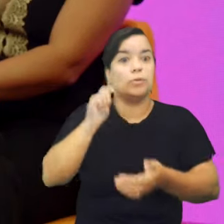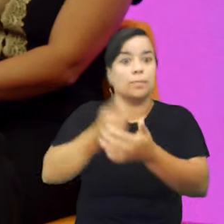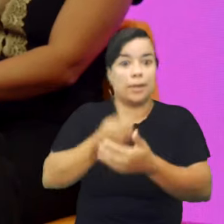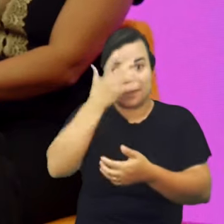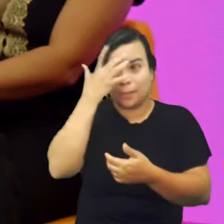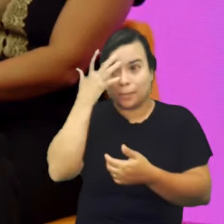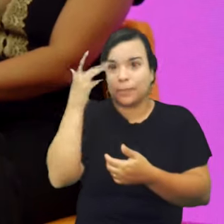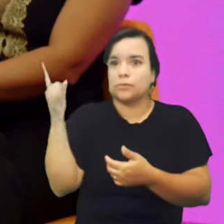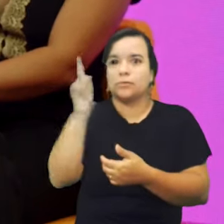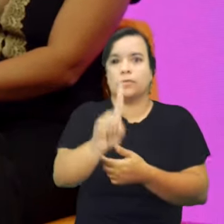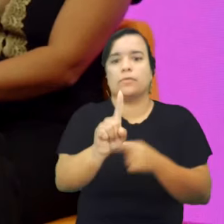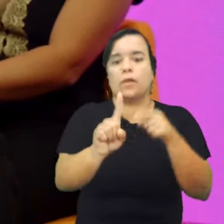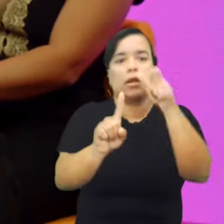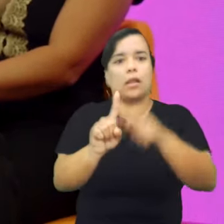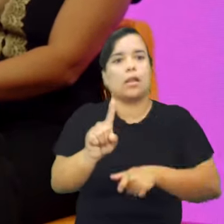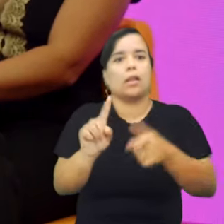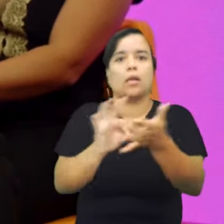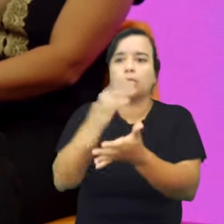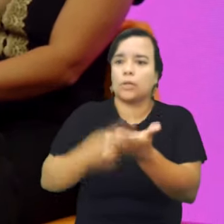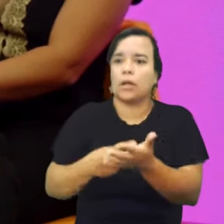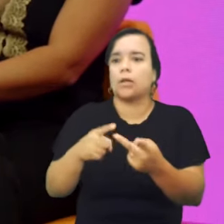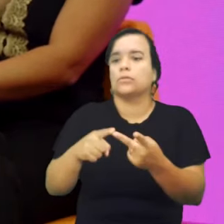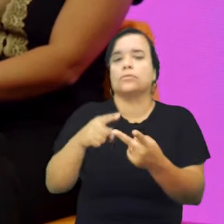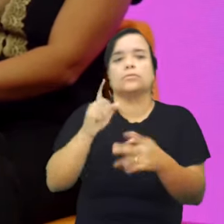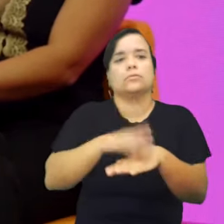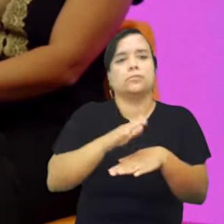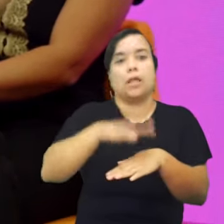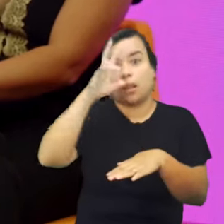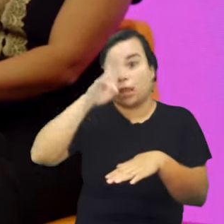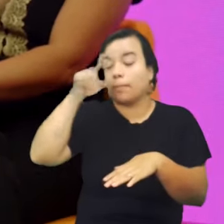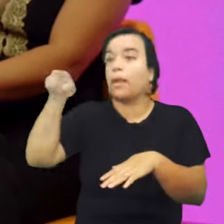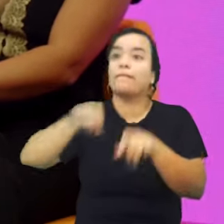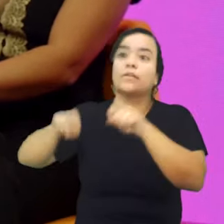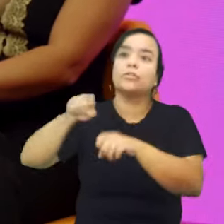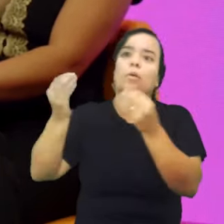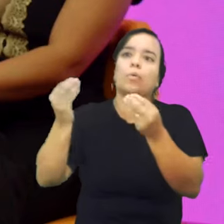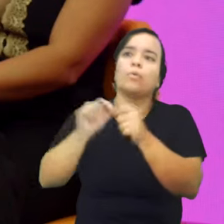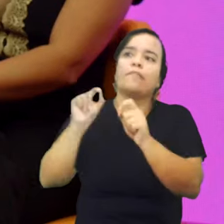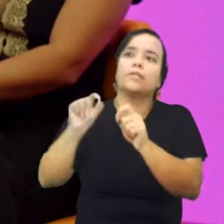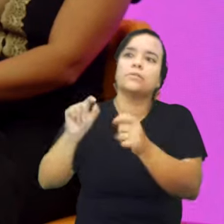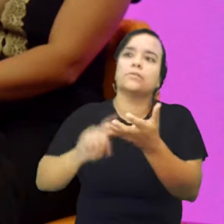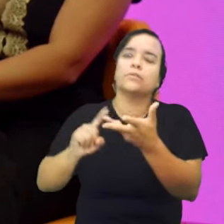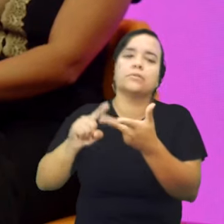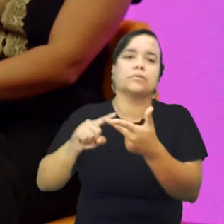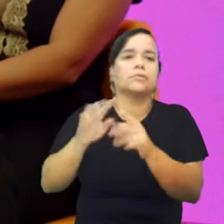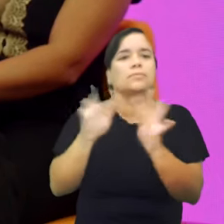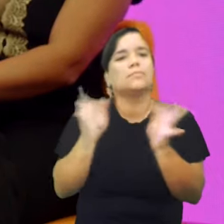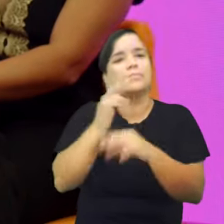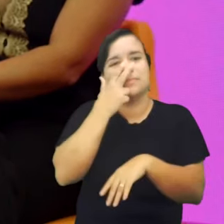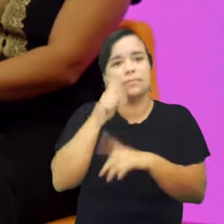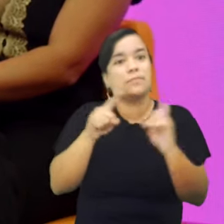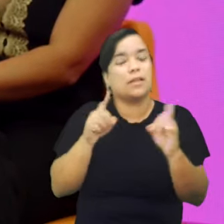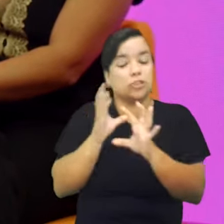que contrata, ela que lembra a faxineira que tem que colocar o pano não sei aonde. É umas coisinhas pequenas, mas quando você